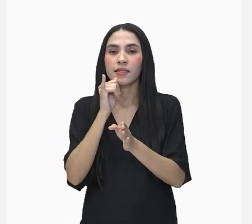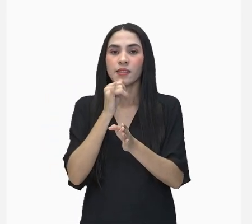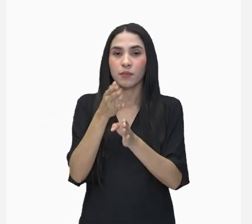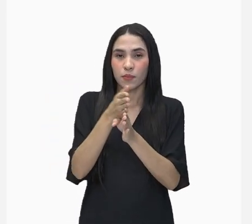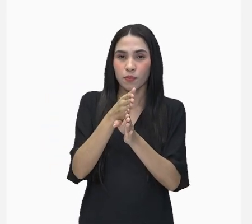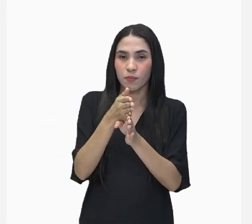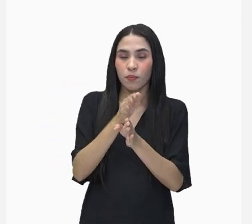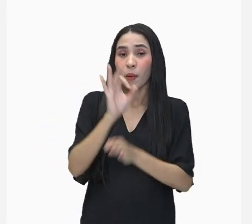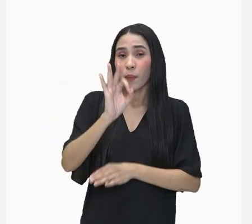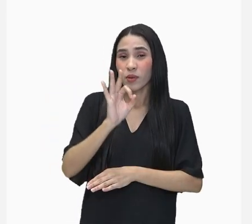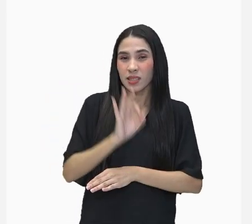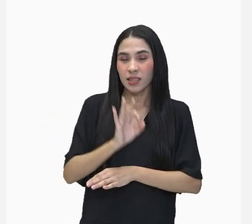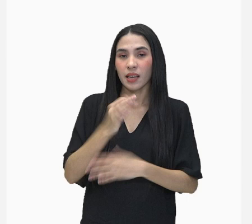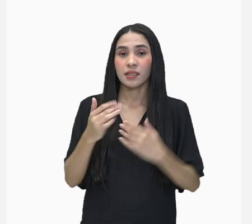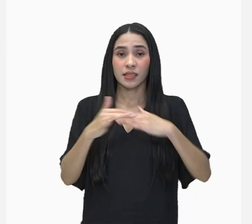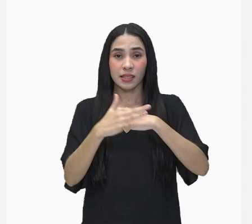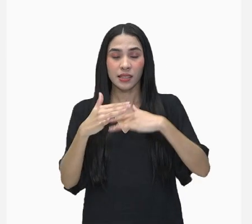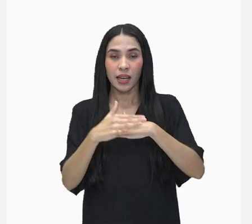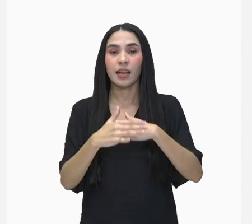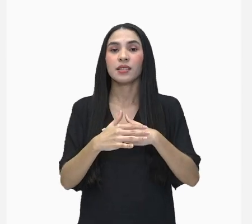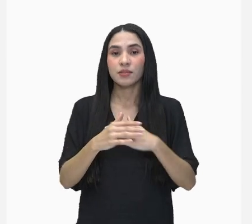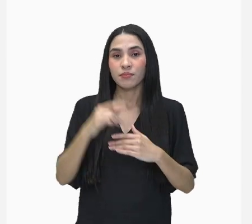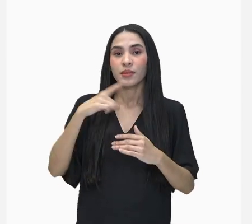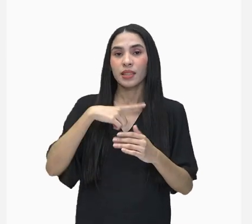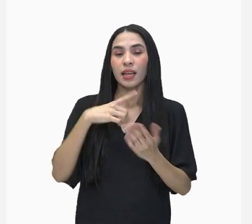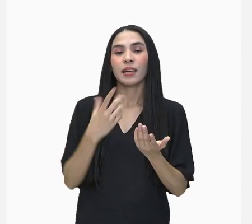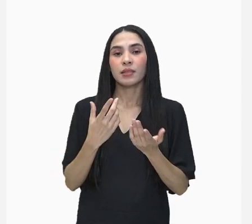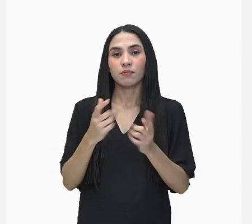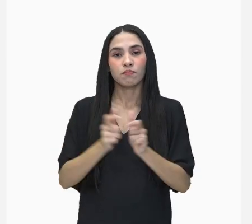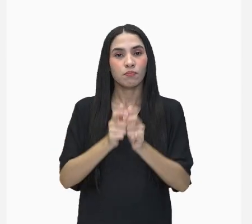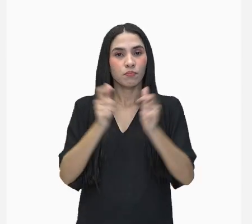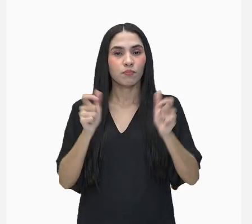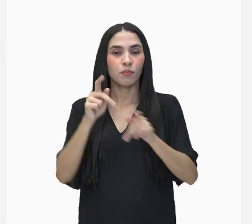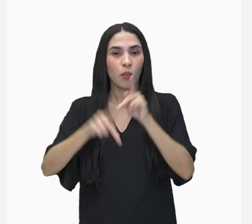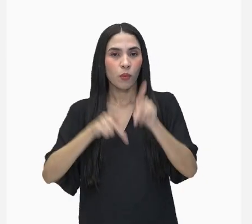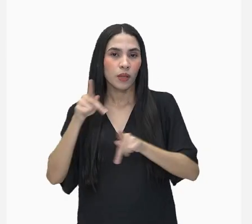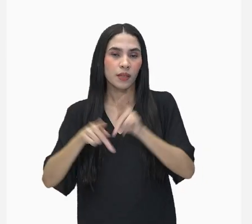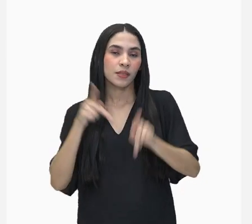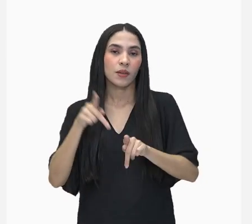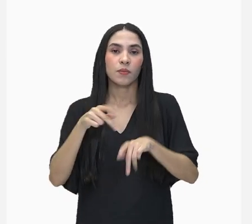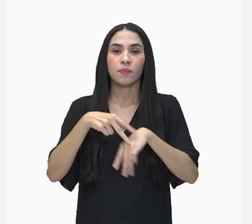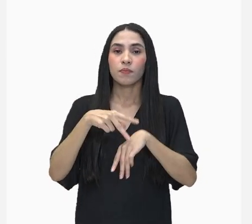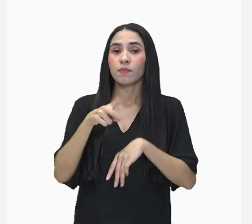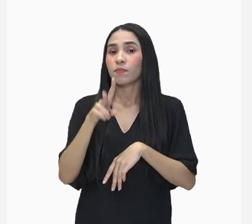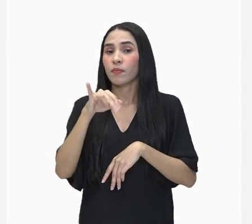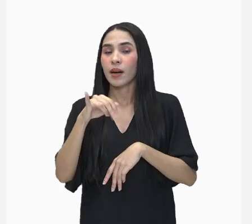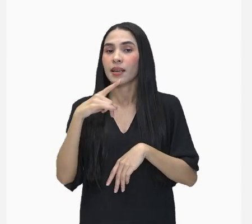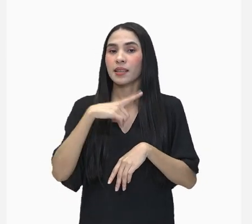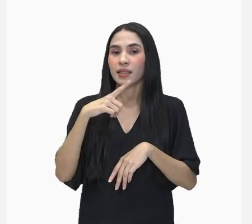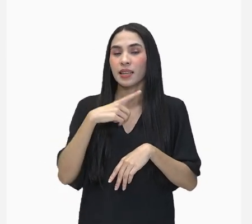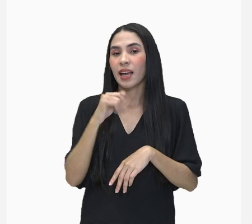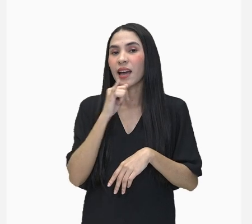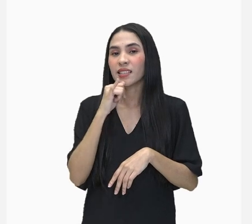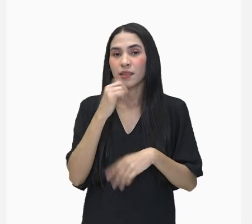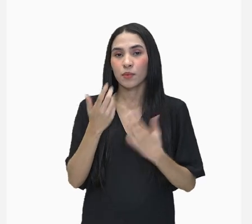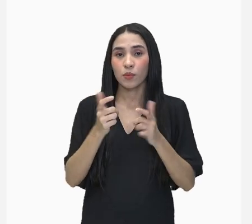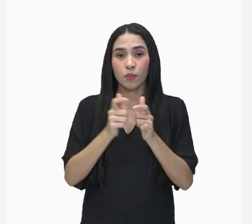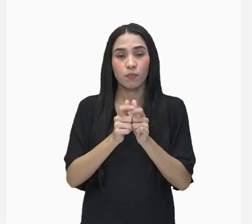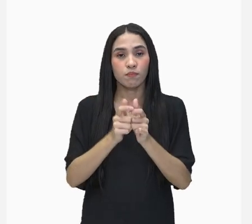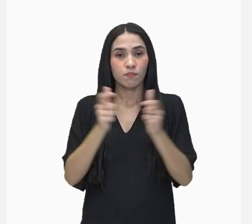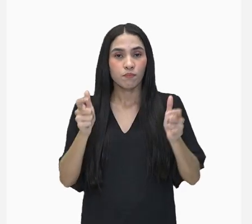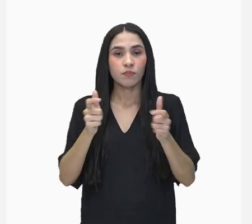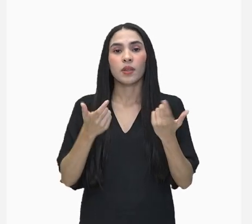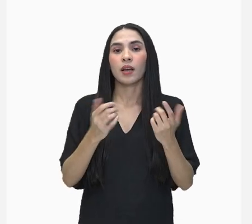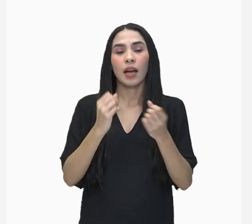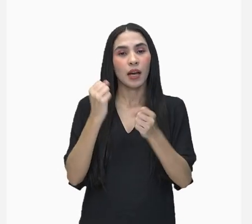concentração. A cidade ela vai abrigar uma concentração significativa, onde vai ter ali uma concentração da